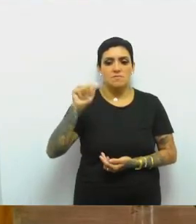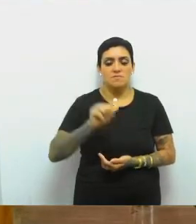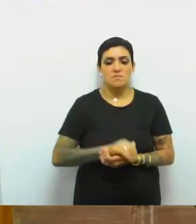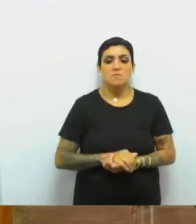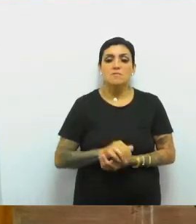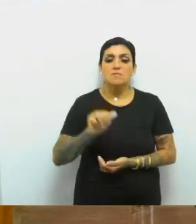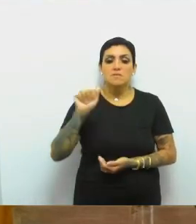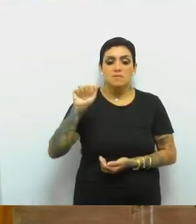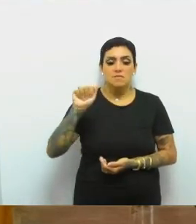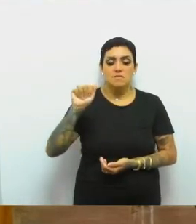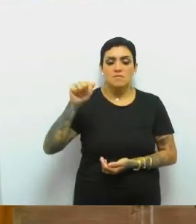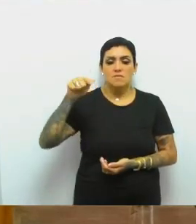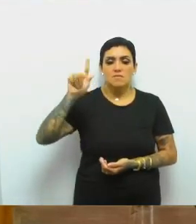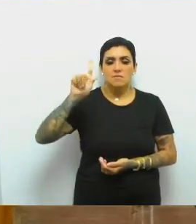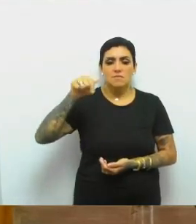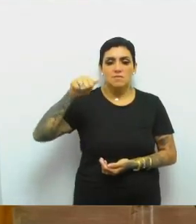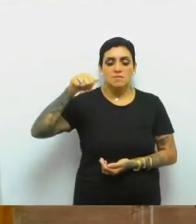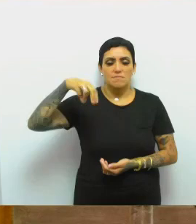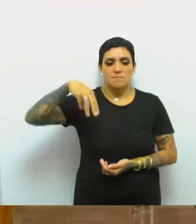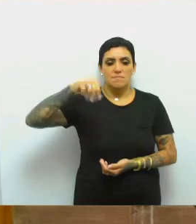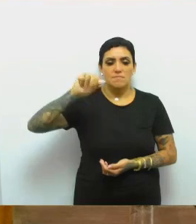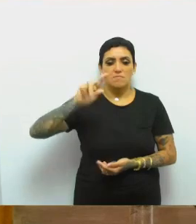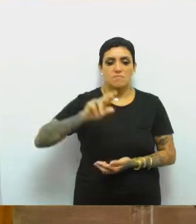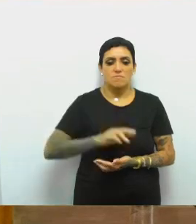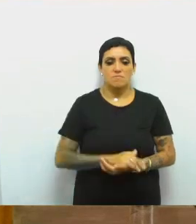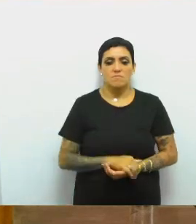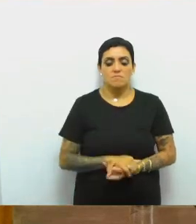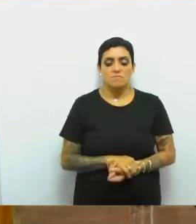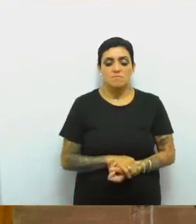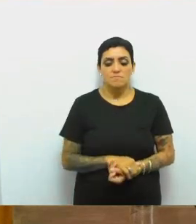Agamar, bairro no centro, primeiro distrito de Angra dos Reis.